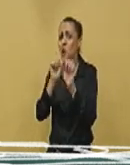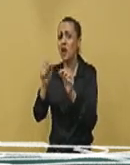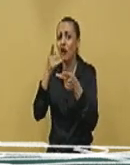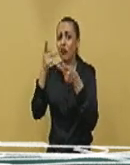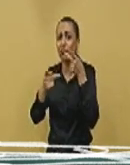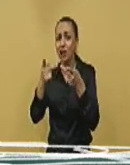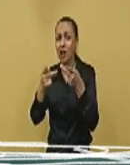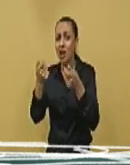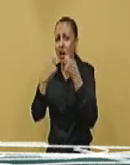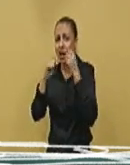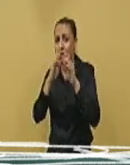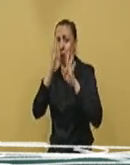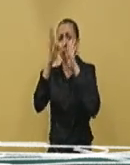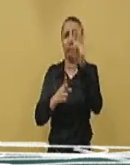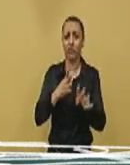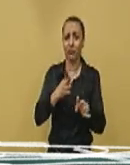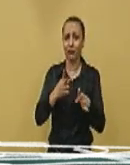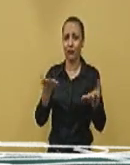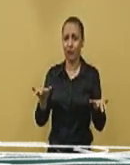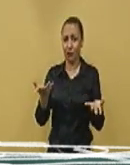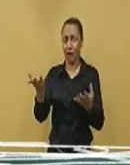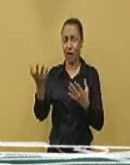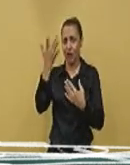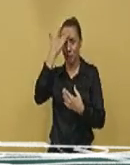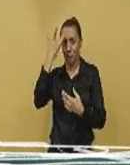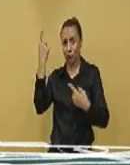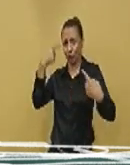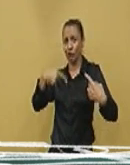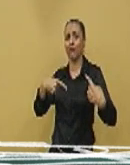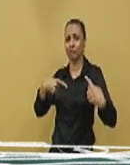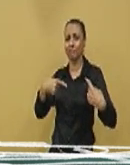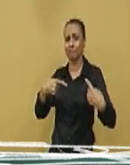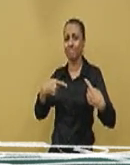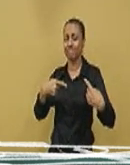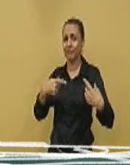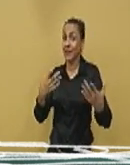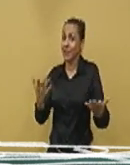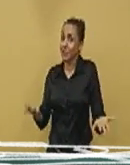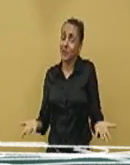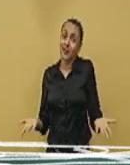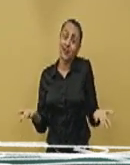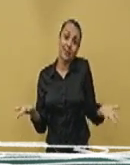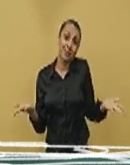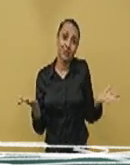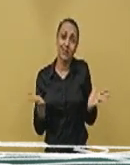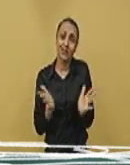precisa atacar, né, o seu adversário. Então,